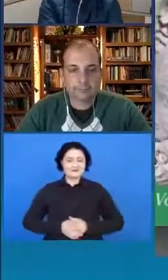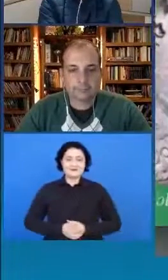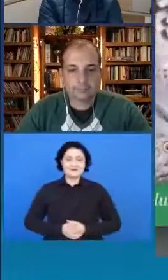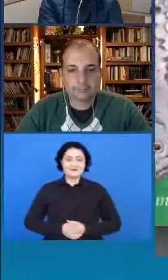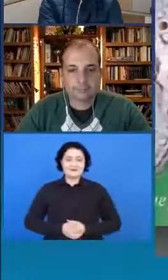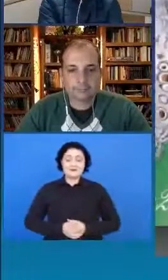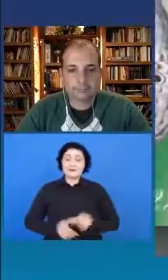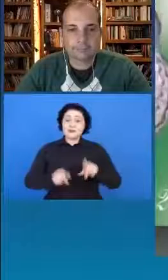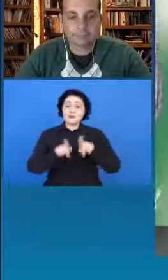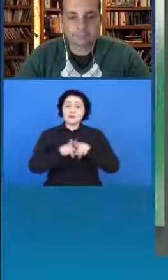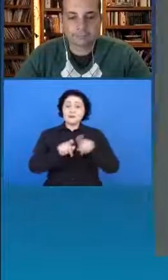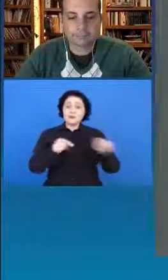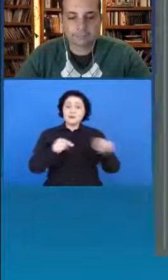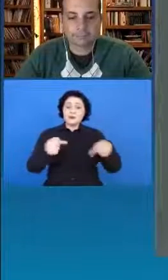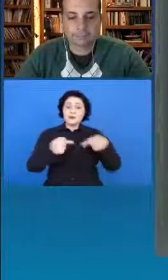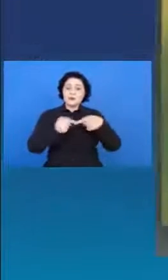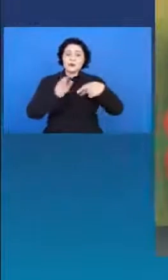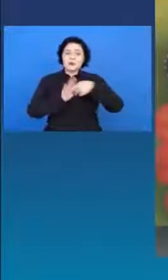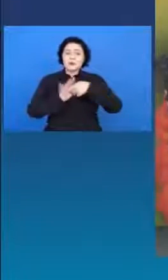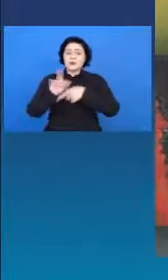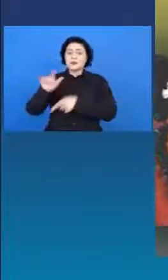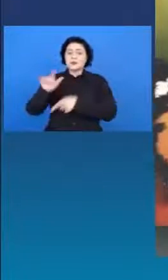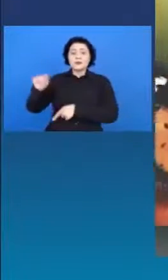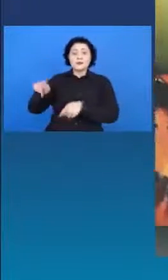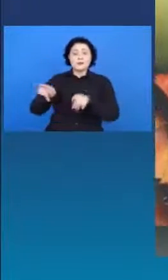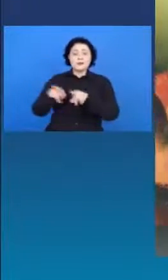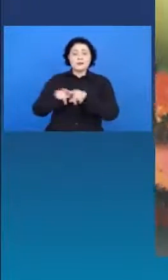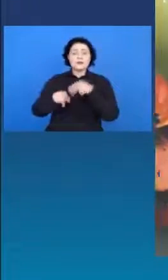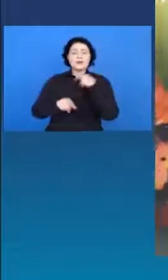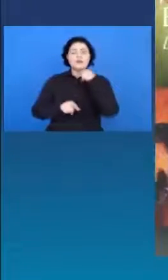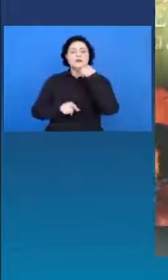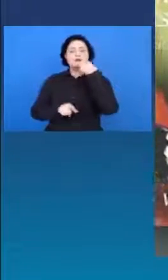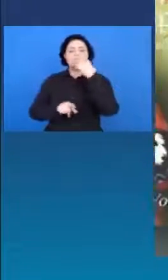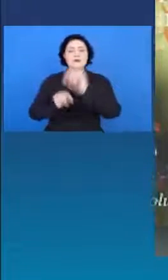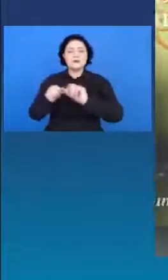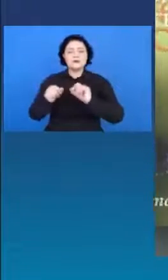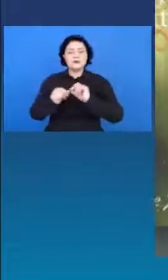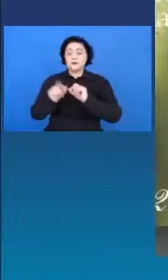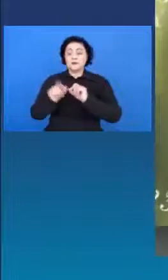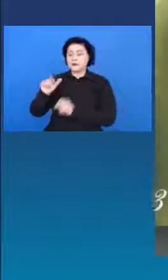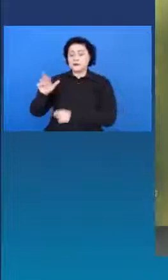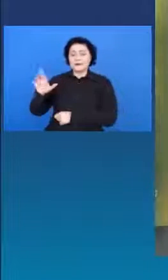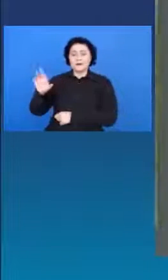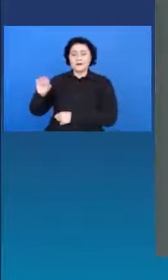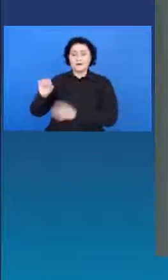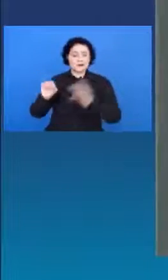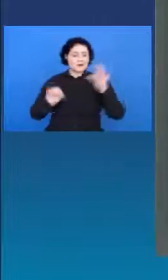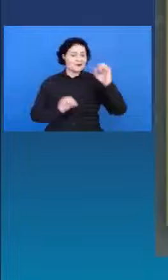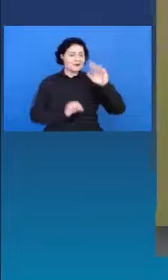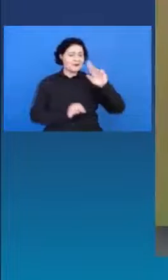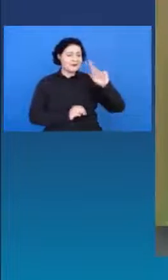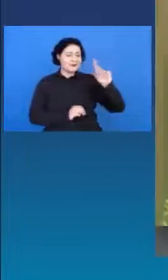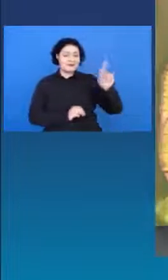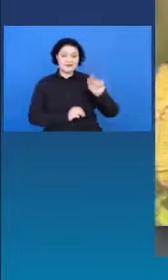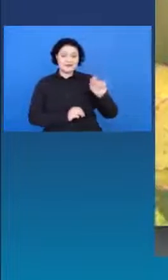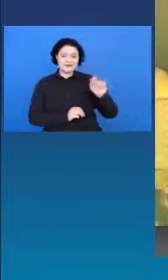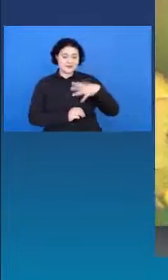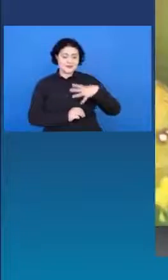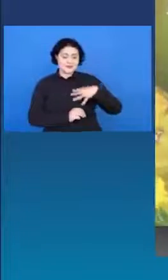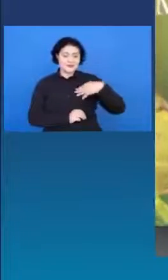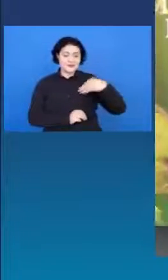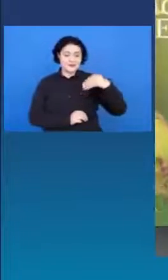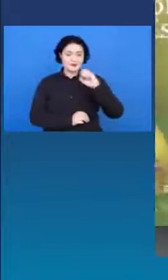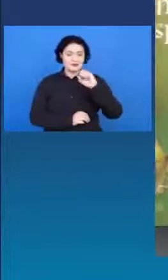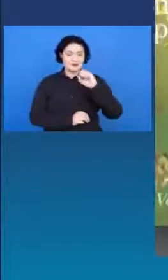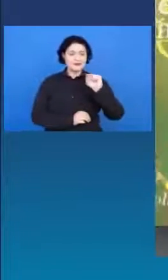ele é consorciado com Lia que tem como avós maternos Lauro Schleder e Teresa Paraná filha de